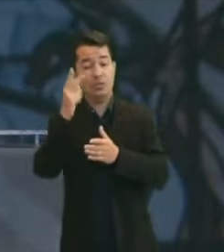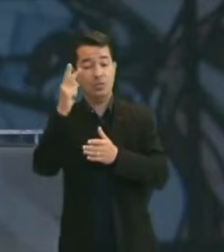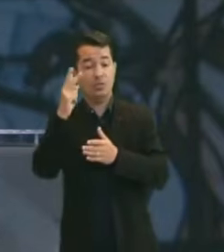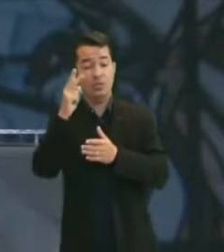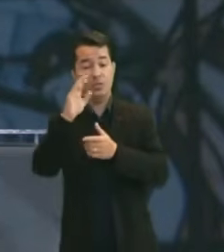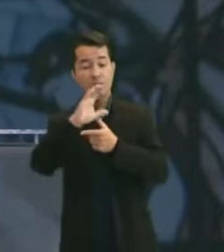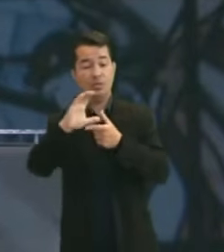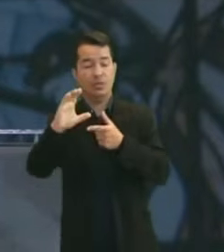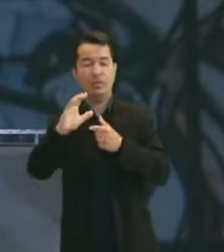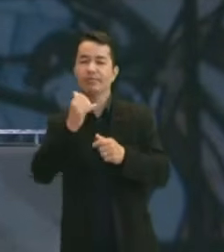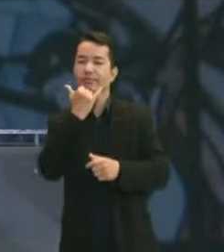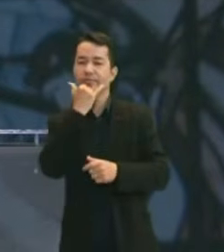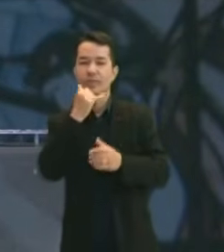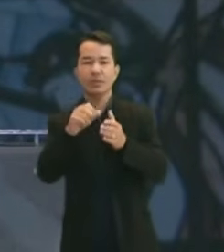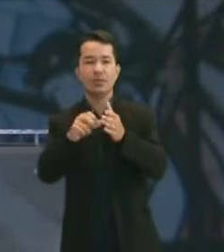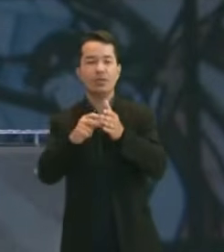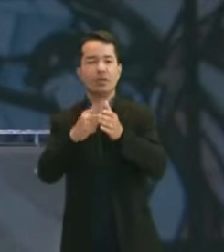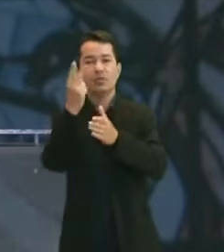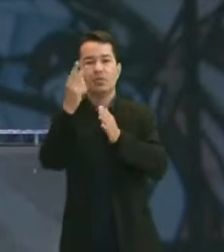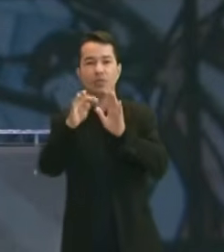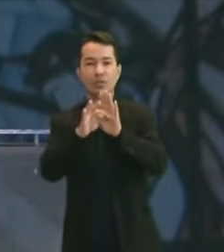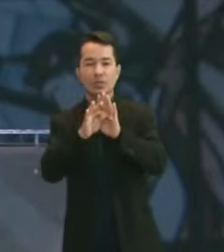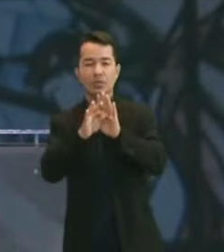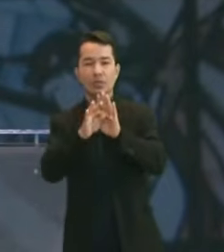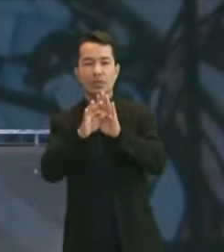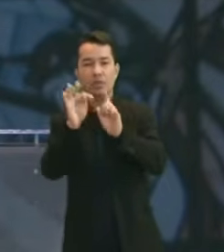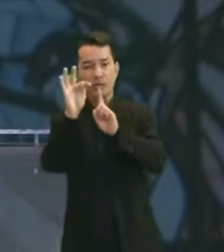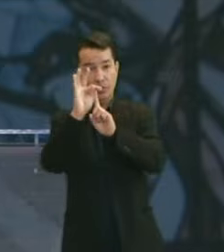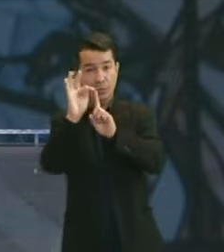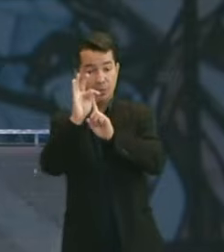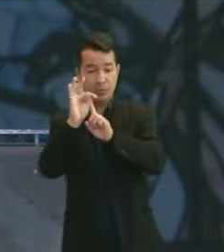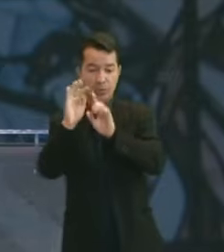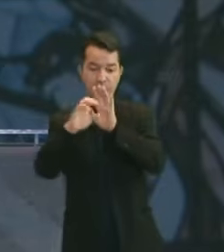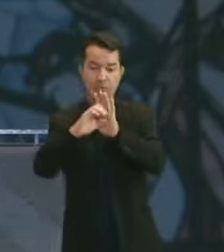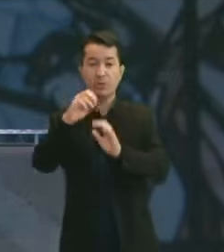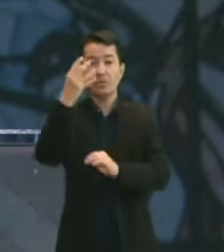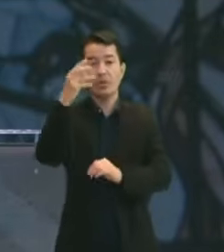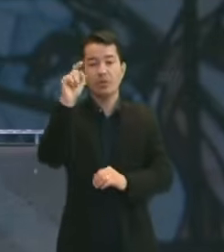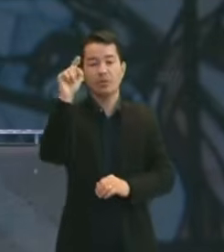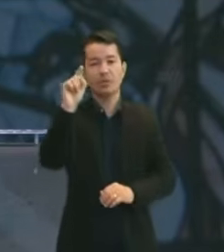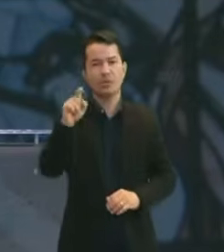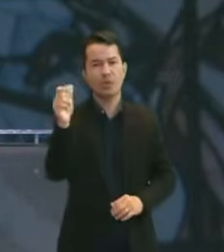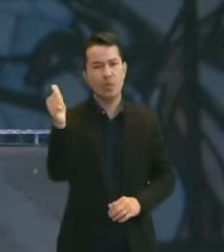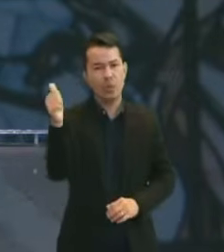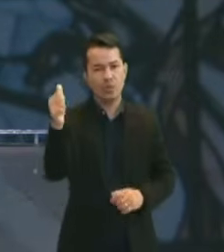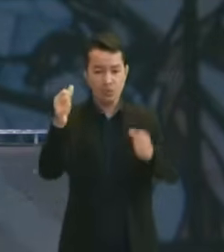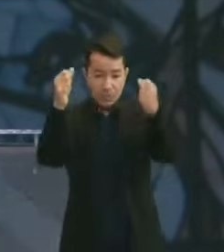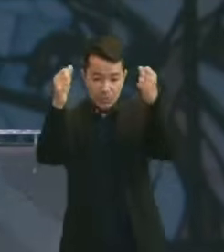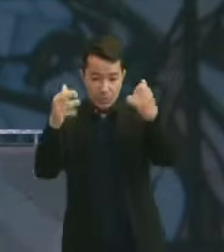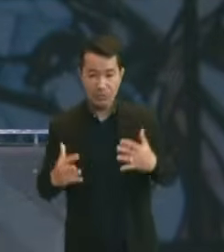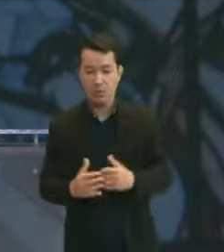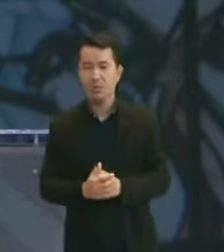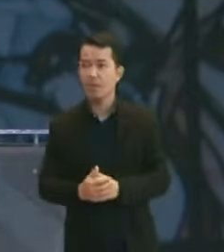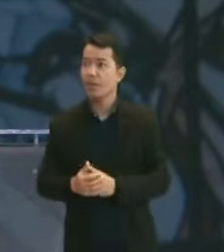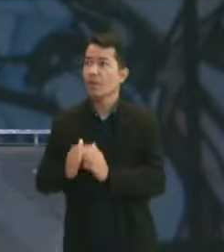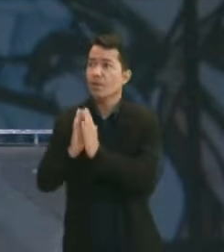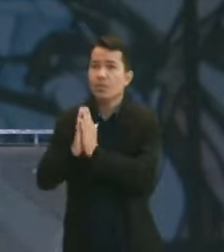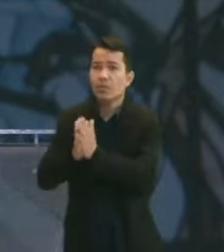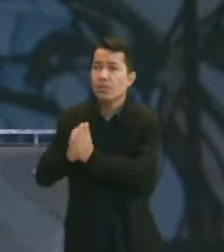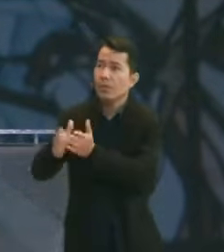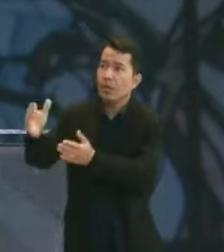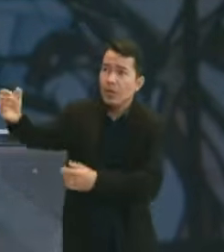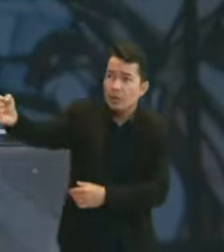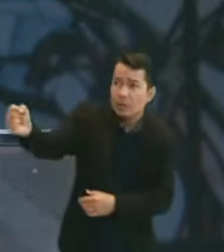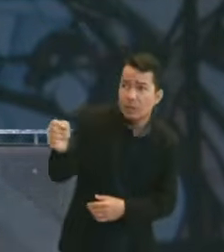um elogio a João Marcos. Ele fala para Timóteo, seu filho na fé, nessa última carta: traga